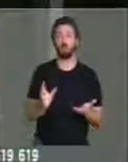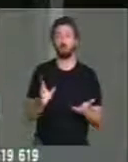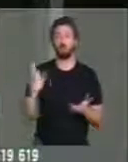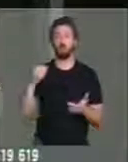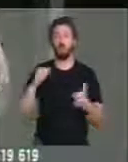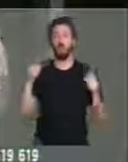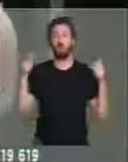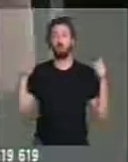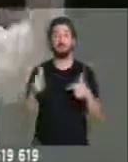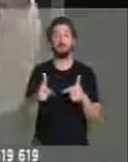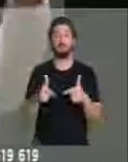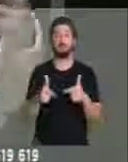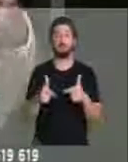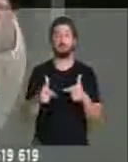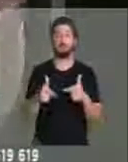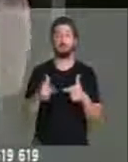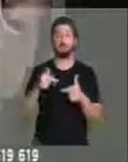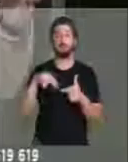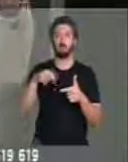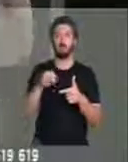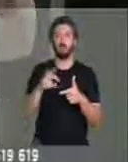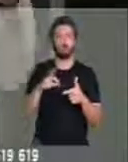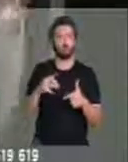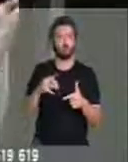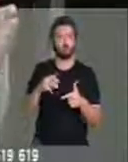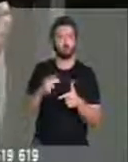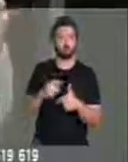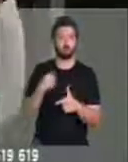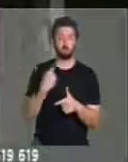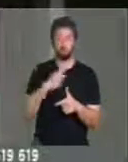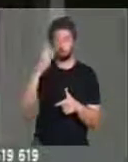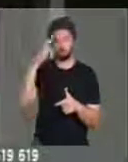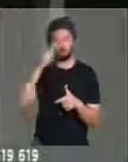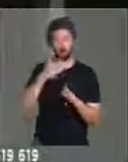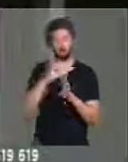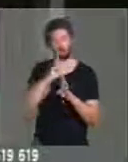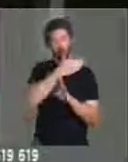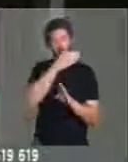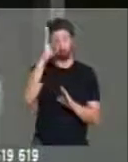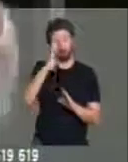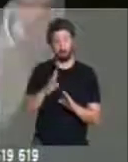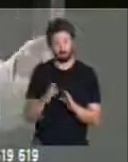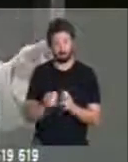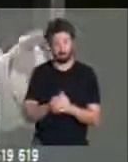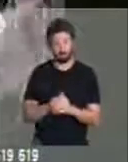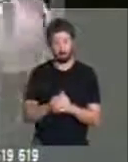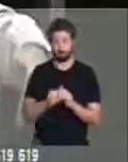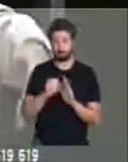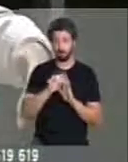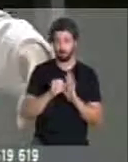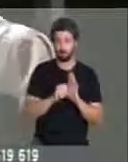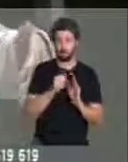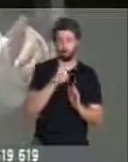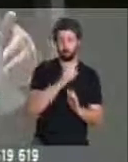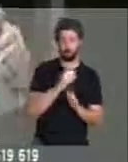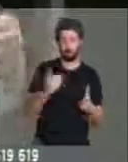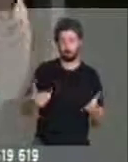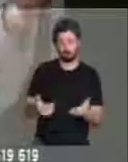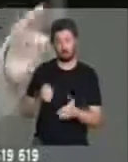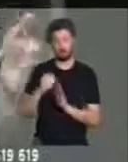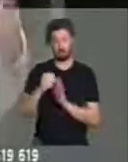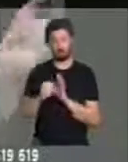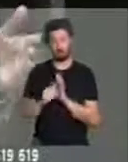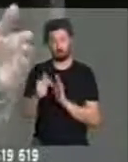uma ofensa aos planos que, na nossa história republicana do século passado e deste